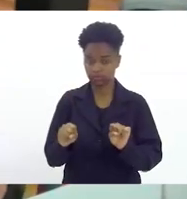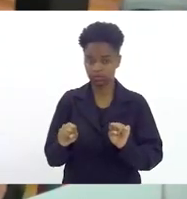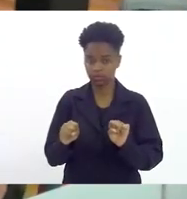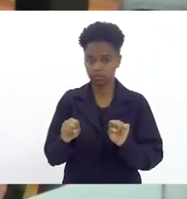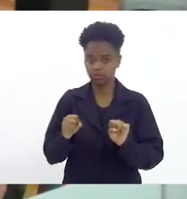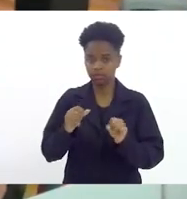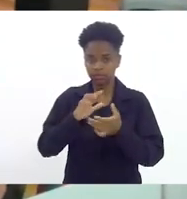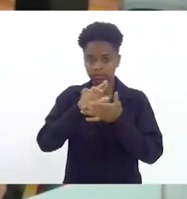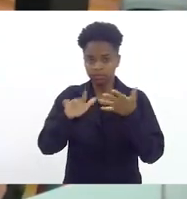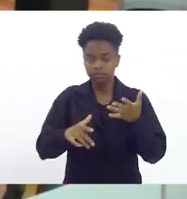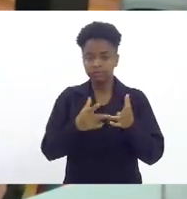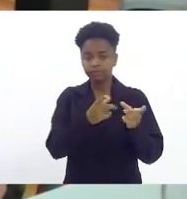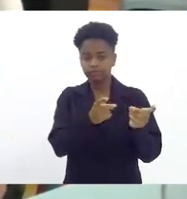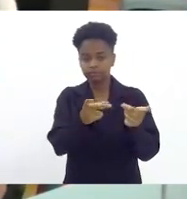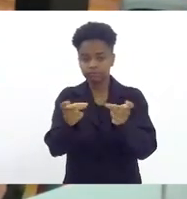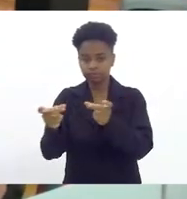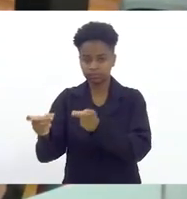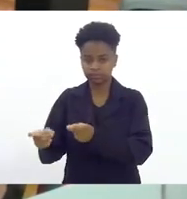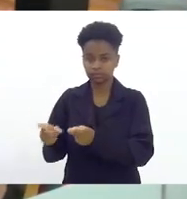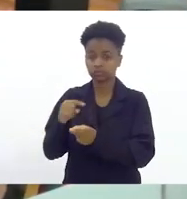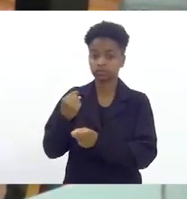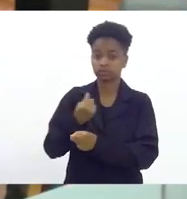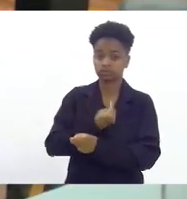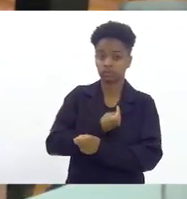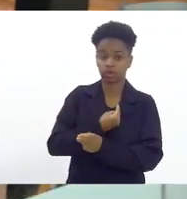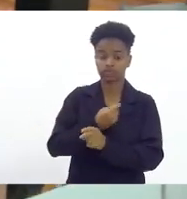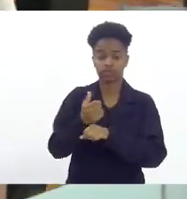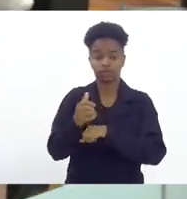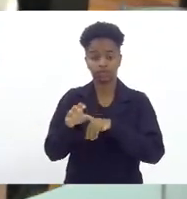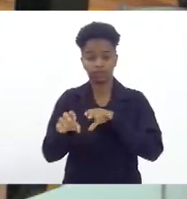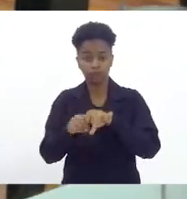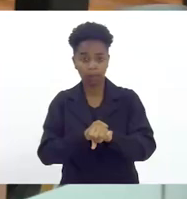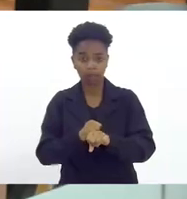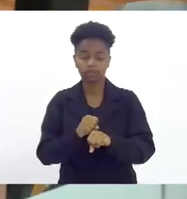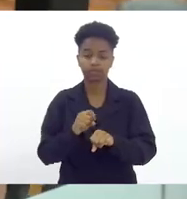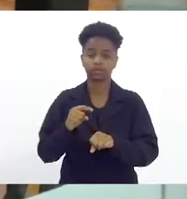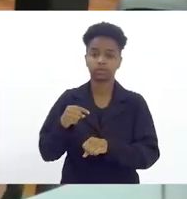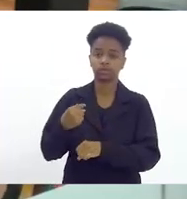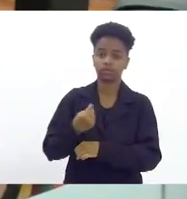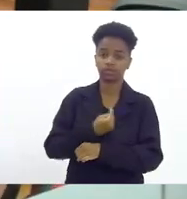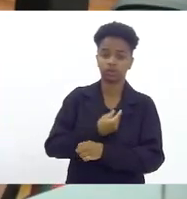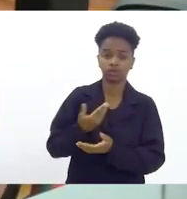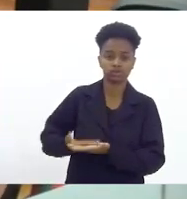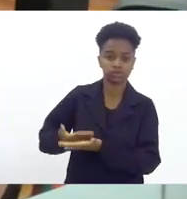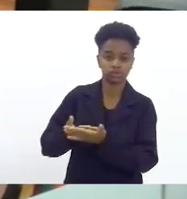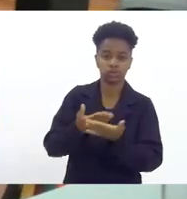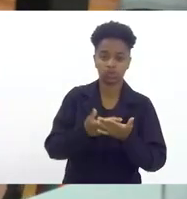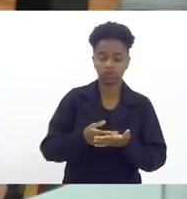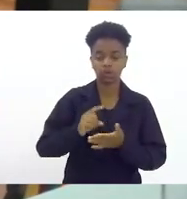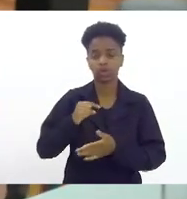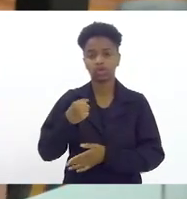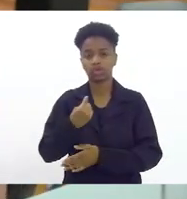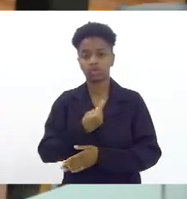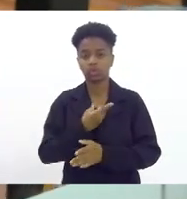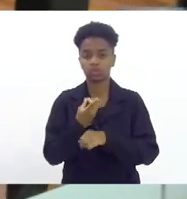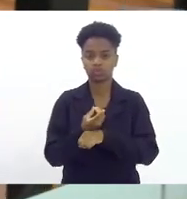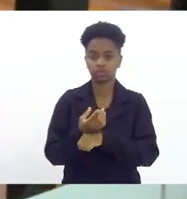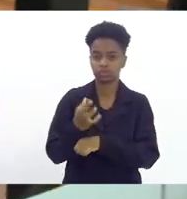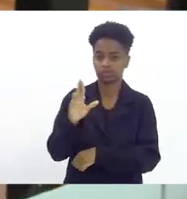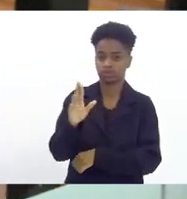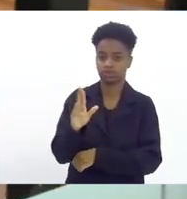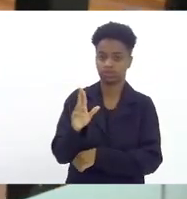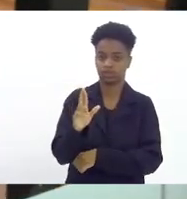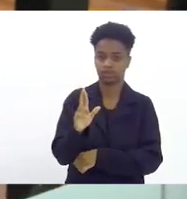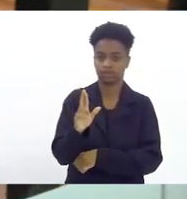conglomerados vendem nossas especializações nossas formações nossos doutorados